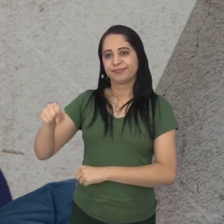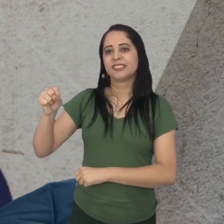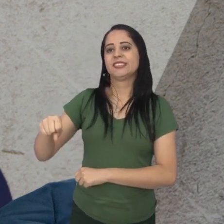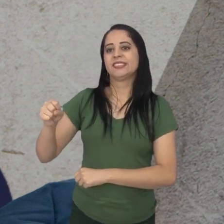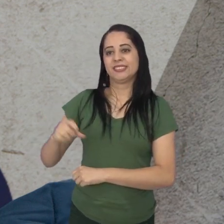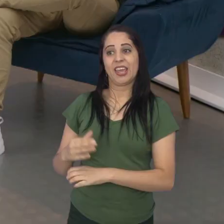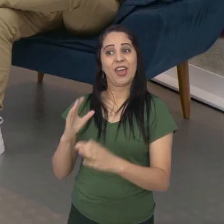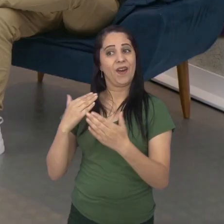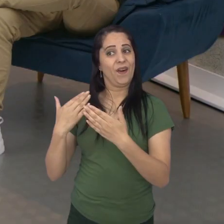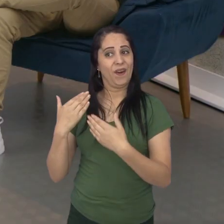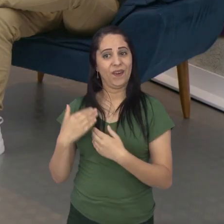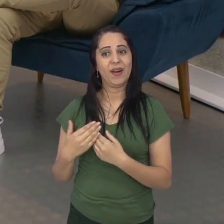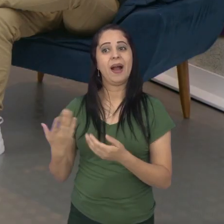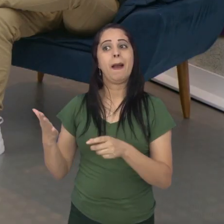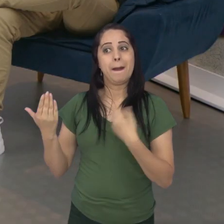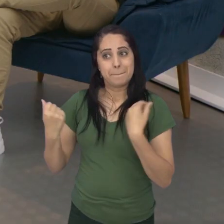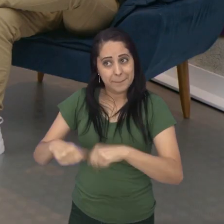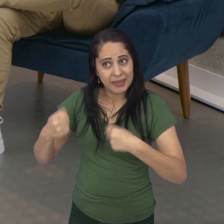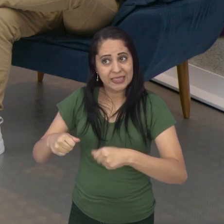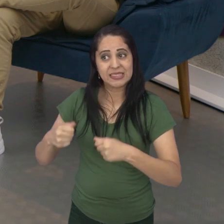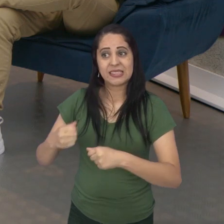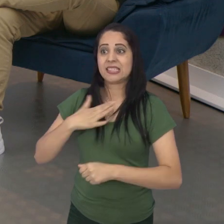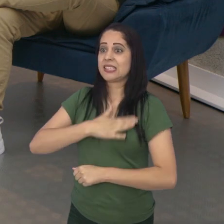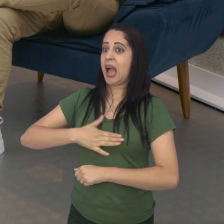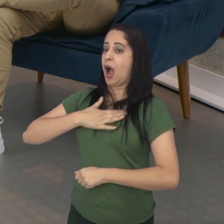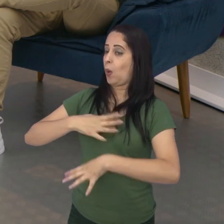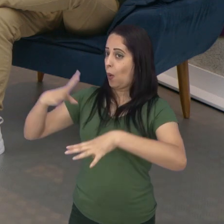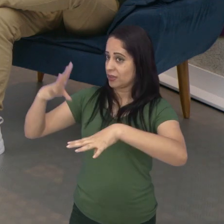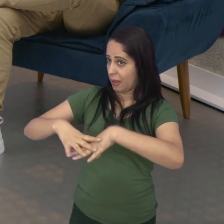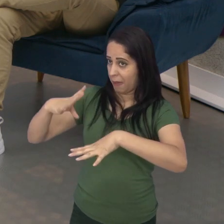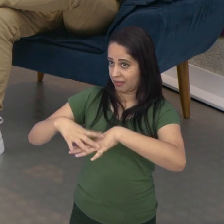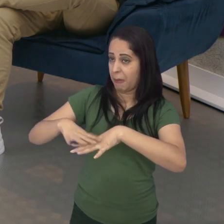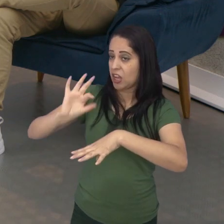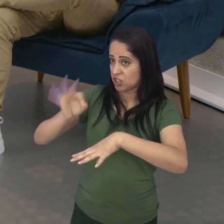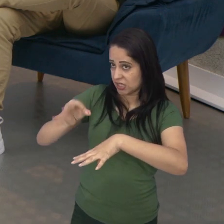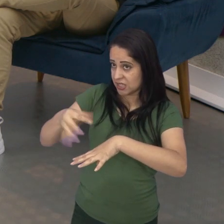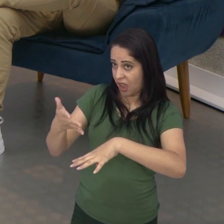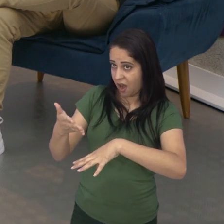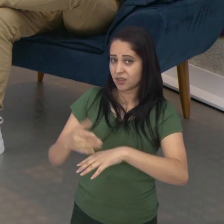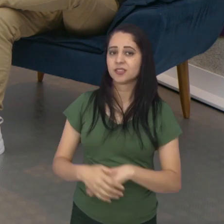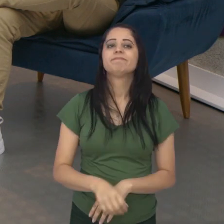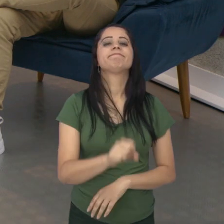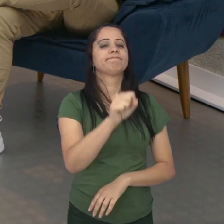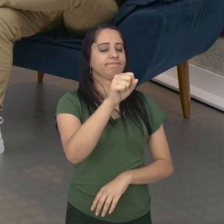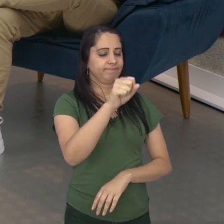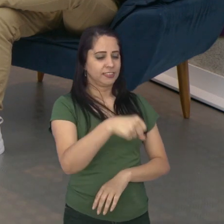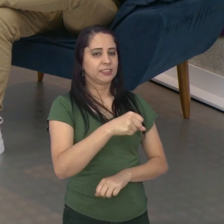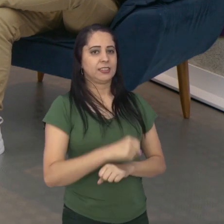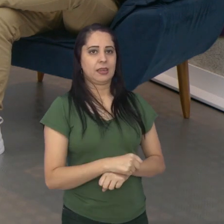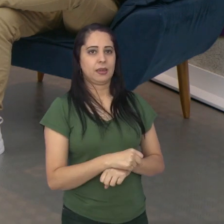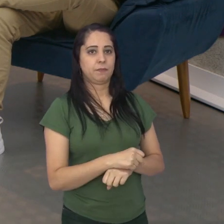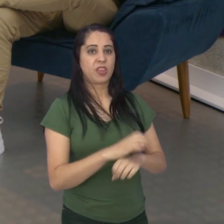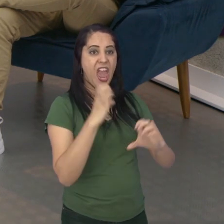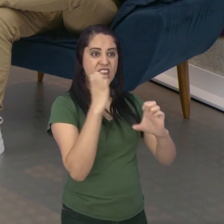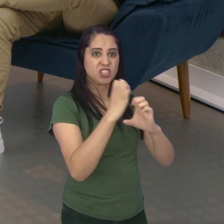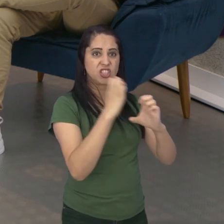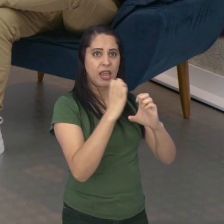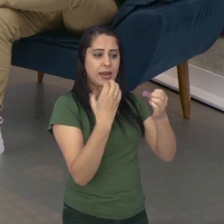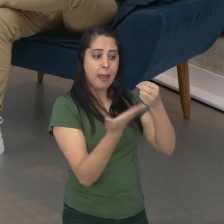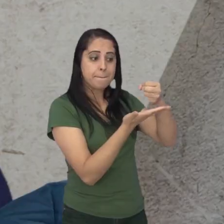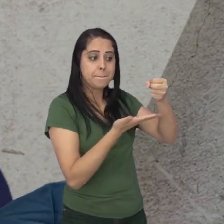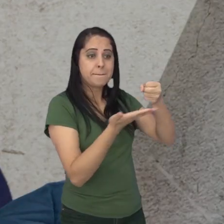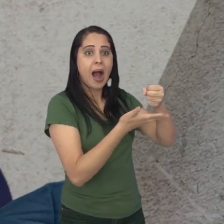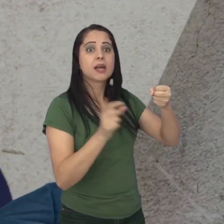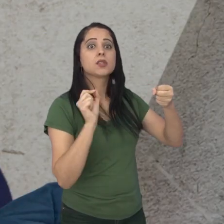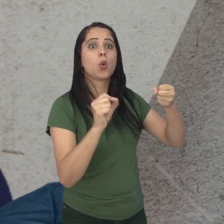cálculo. Isso que a gente ia conversar. Precisa gostar de matemática para fazer engenharia civil. Isso, a